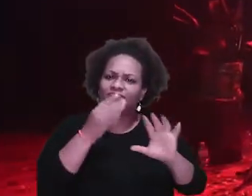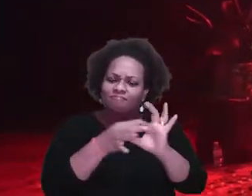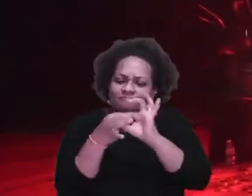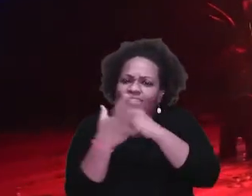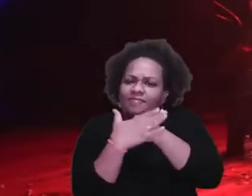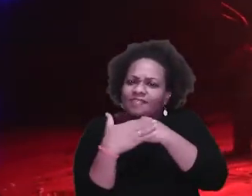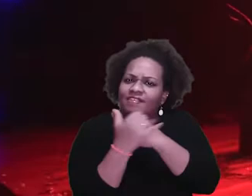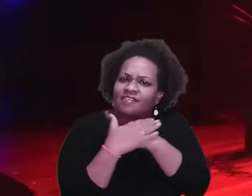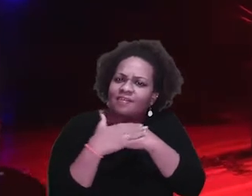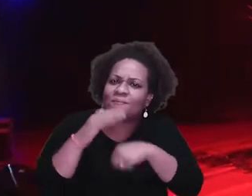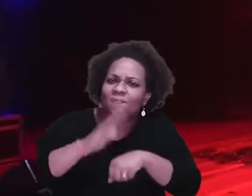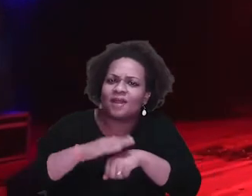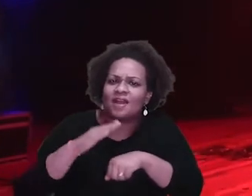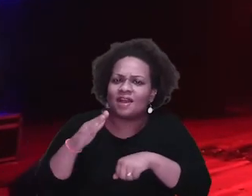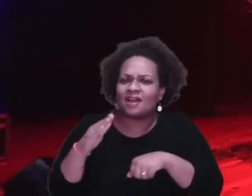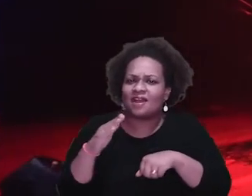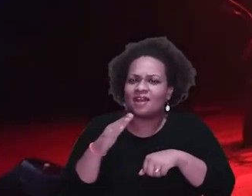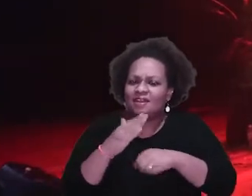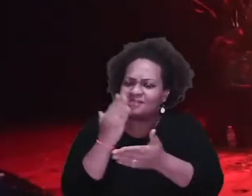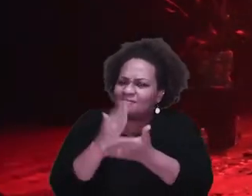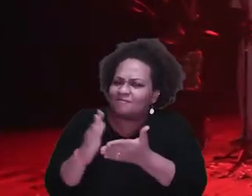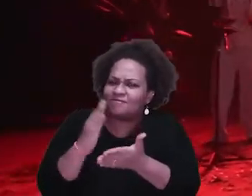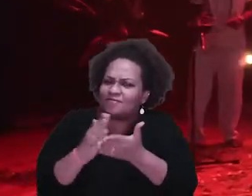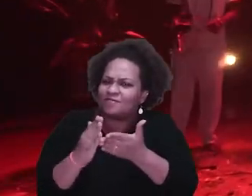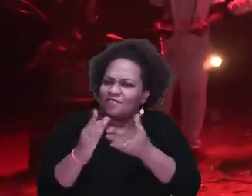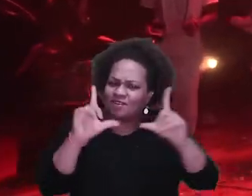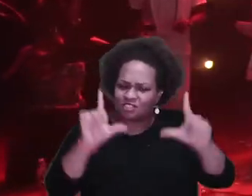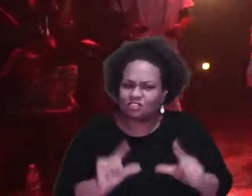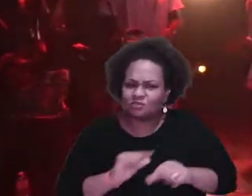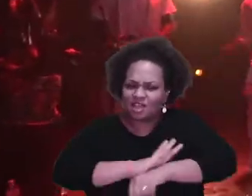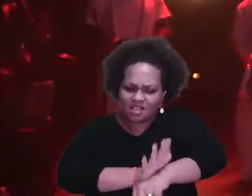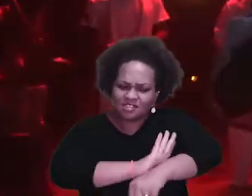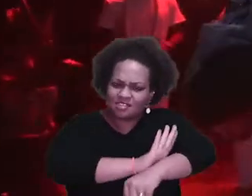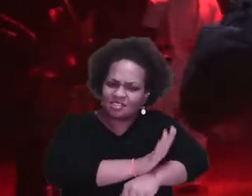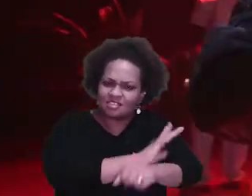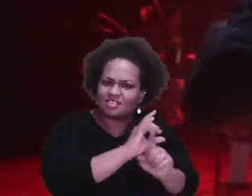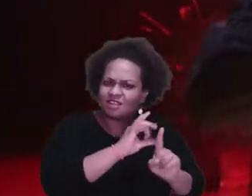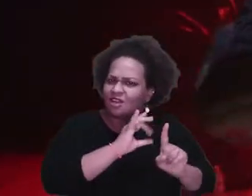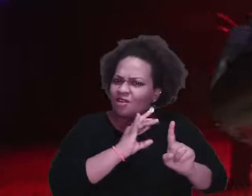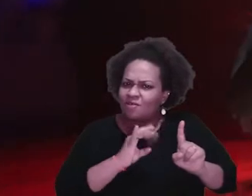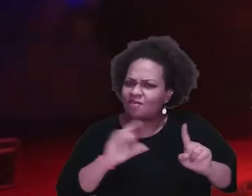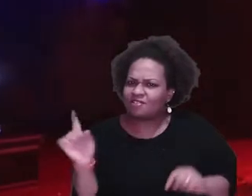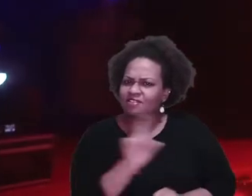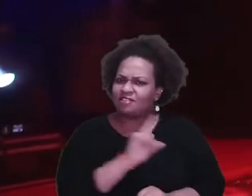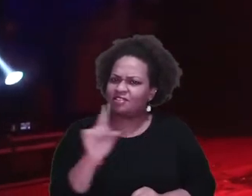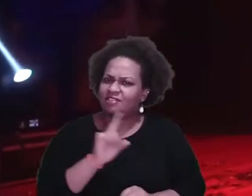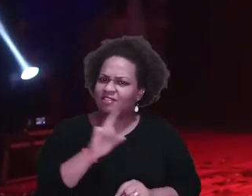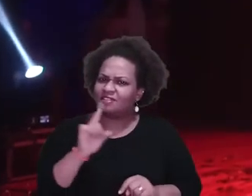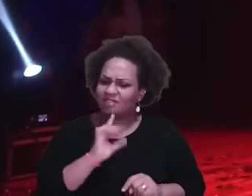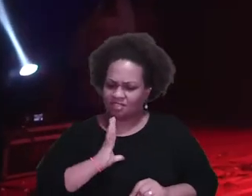mais alternativa pelo já fiz esta menos homofóbica